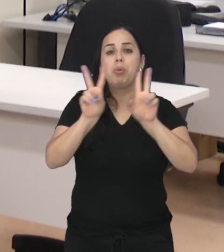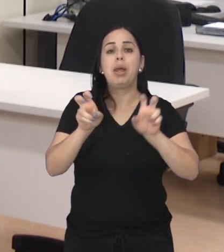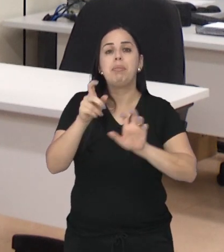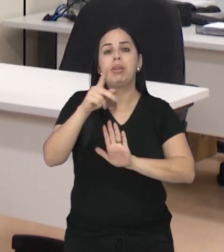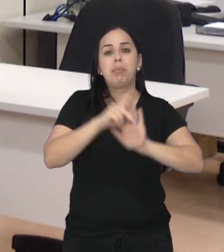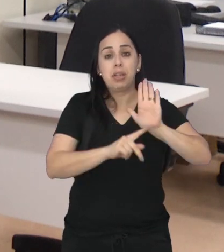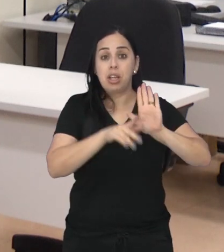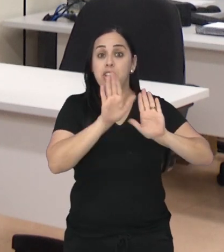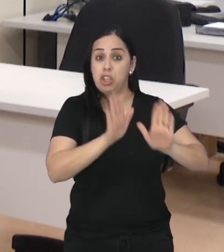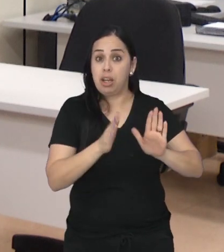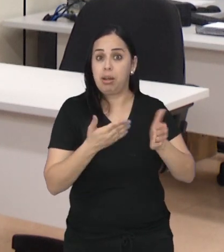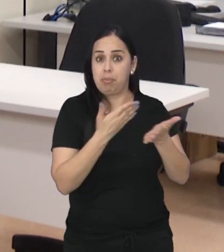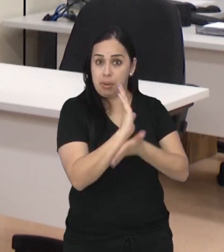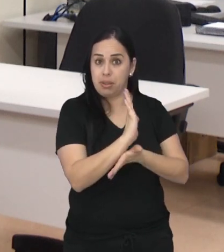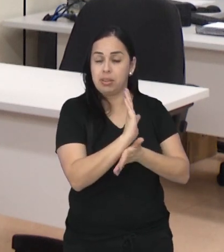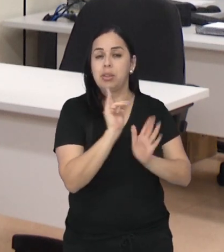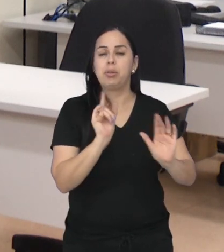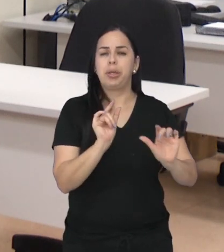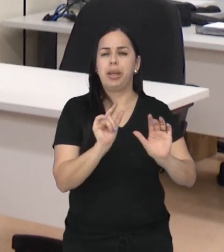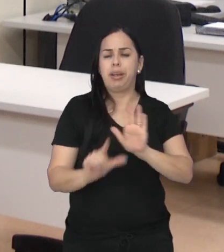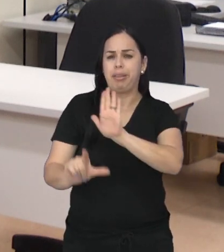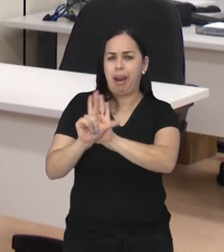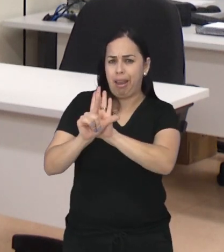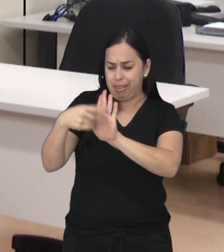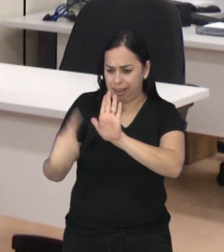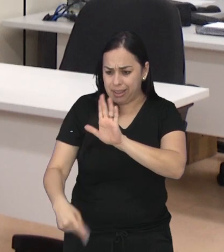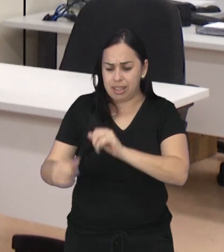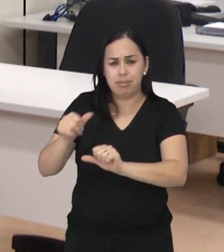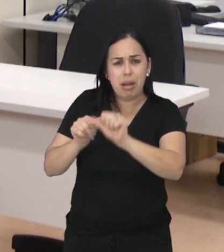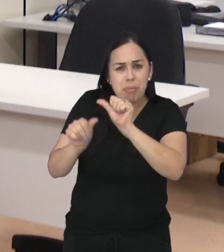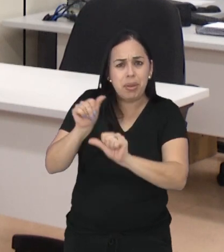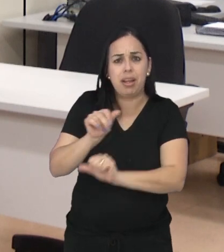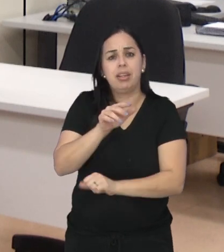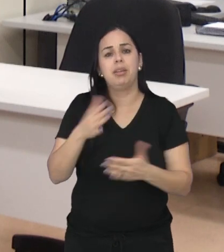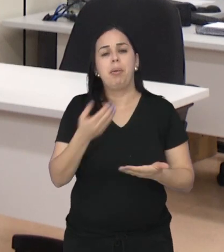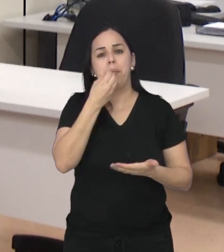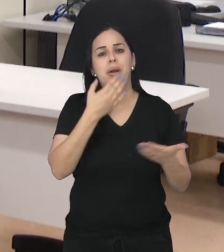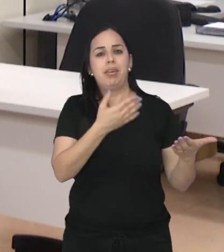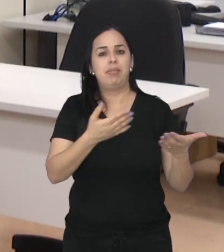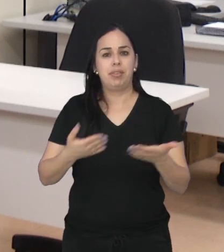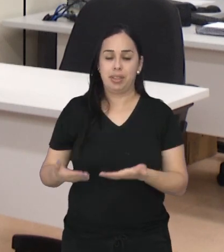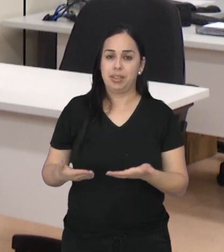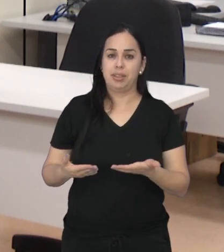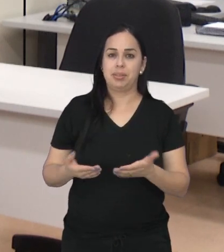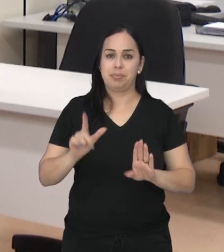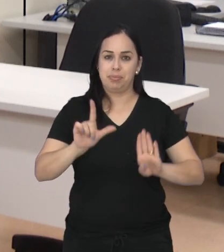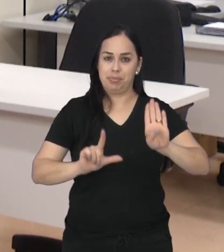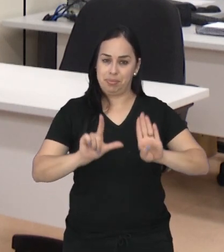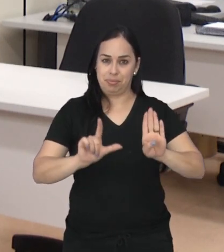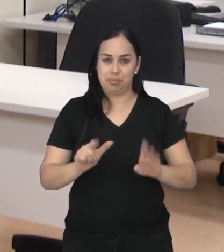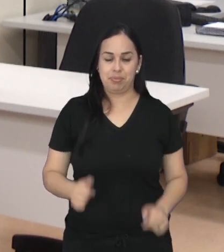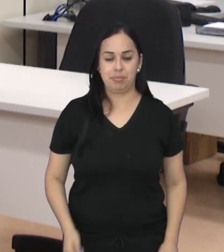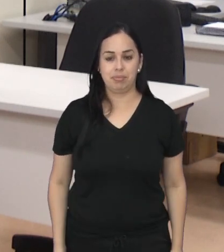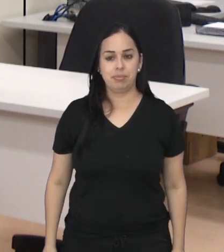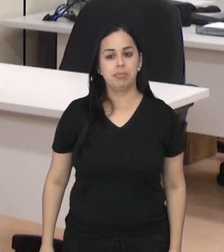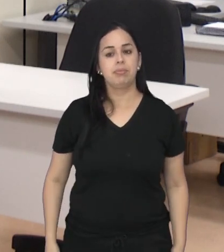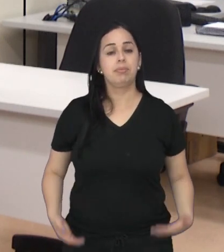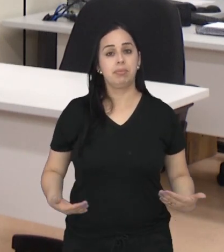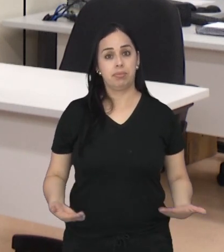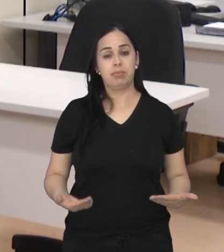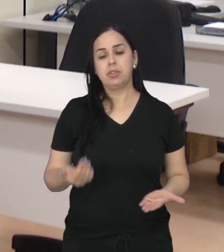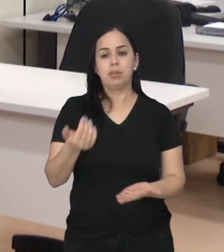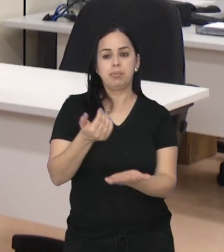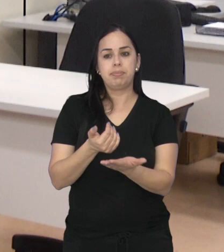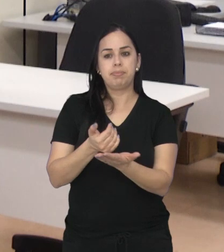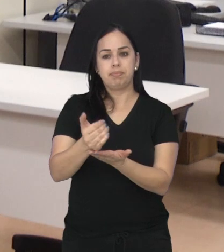projeto aprovado que revoga uma série de leis da cidade. Seja bem-vindo ao Boletim Legislativo de hoje.